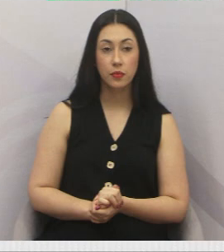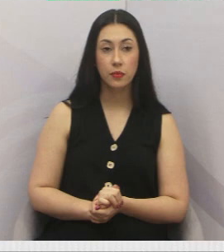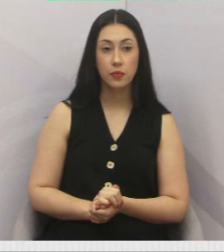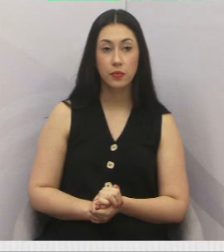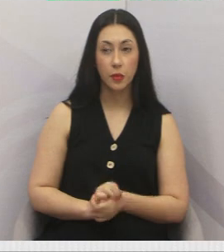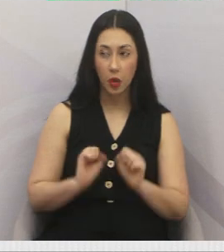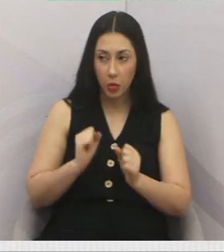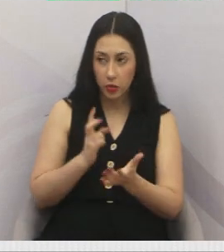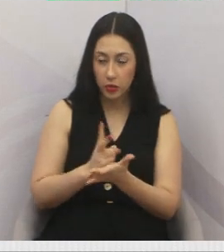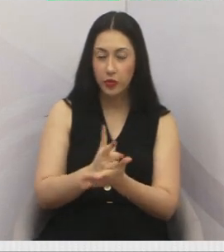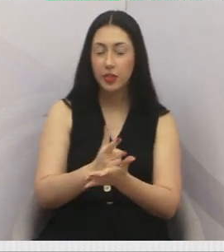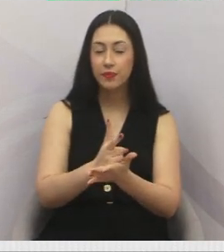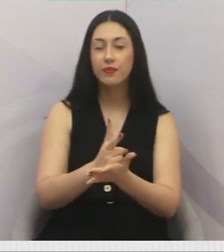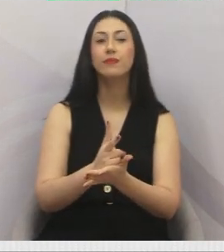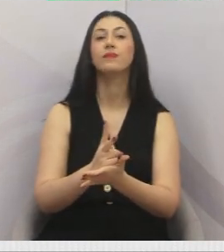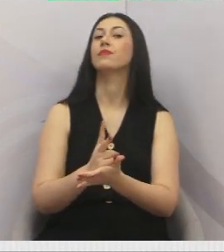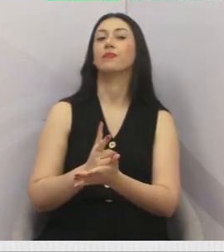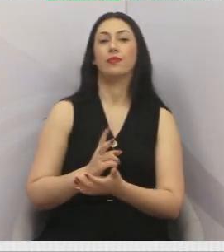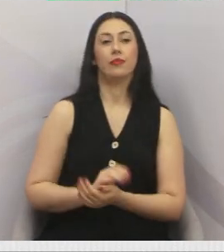Podemos conseguir?